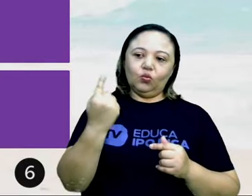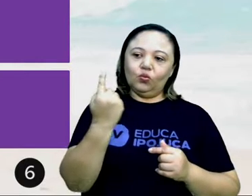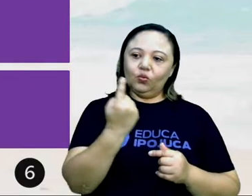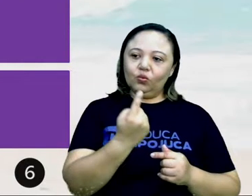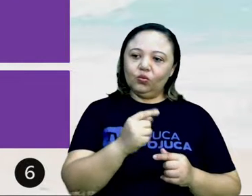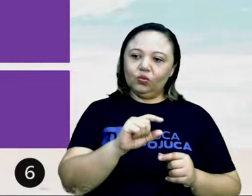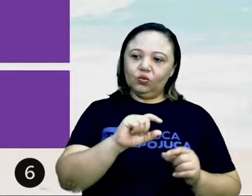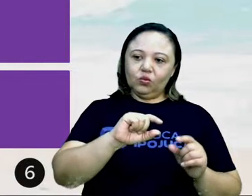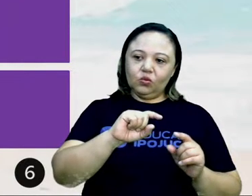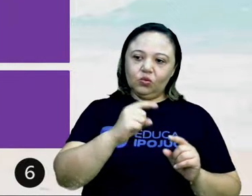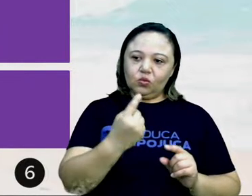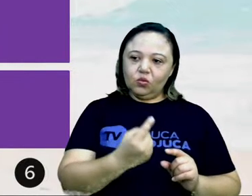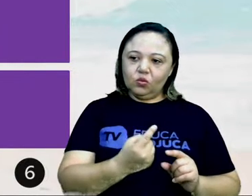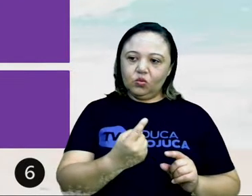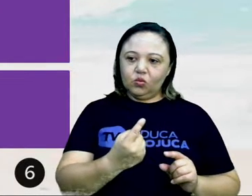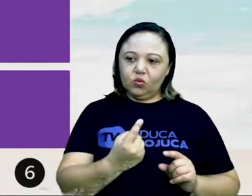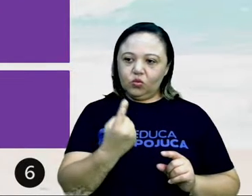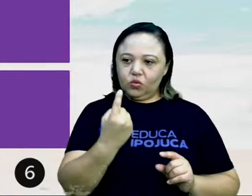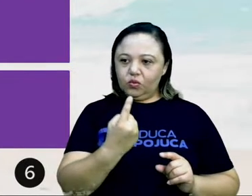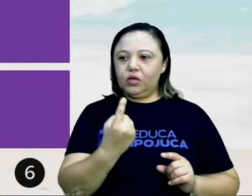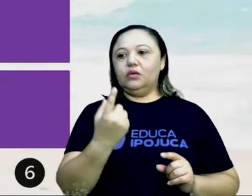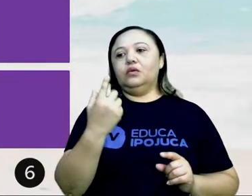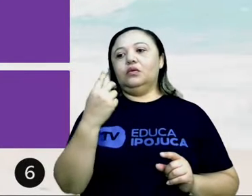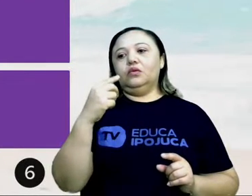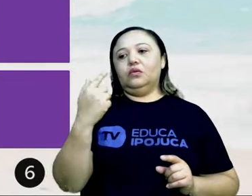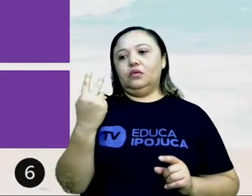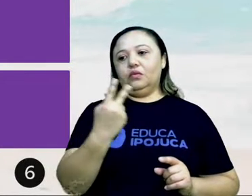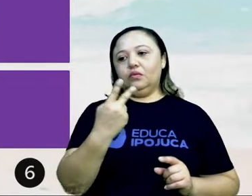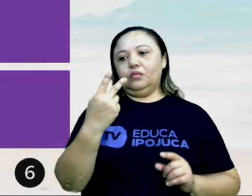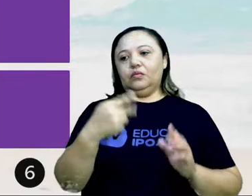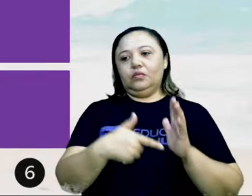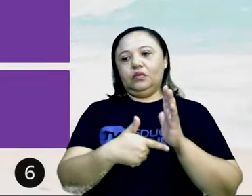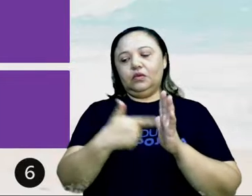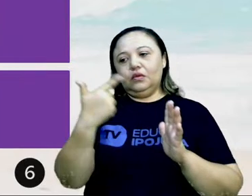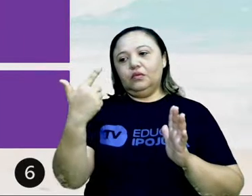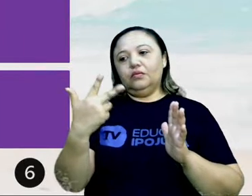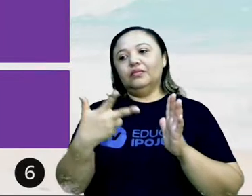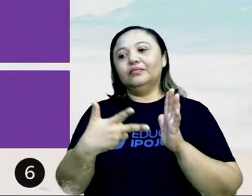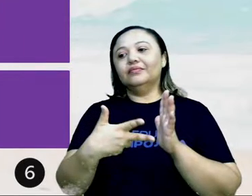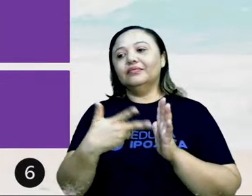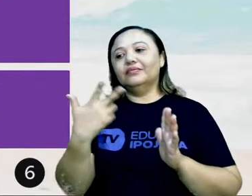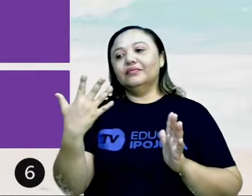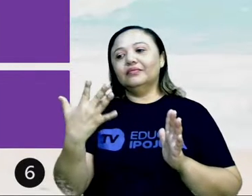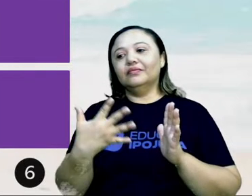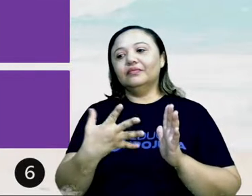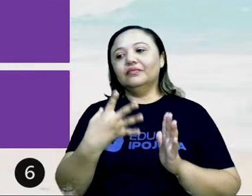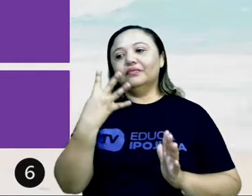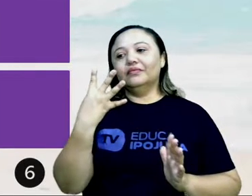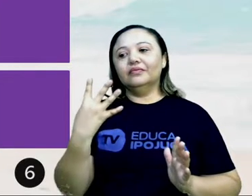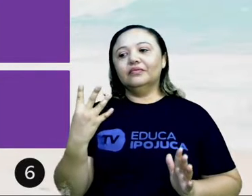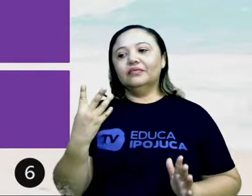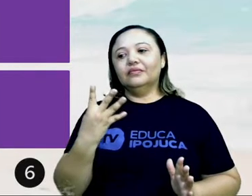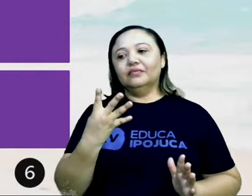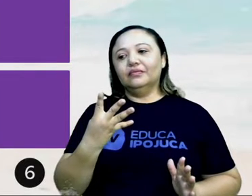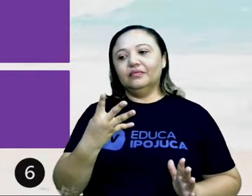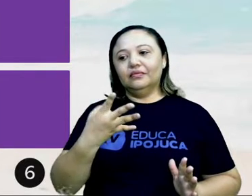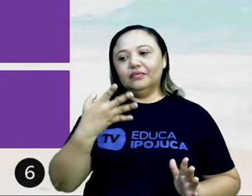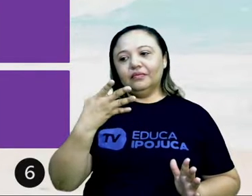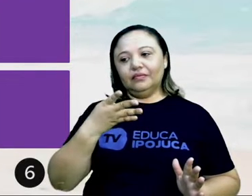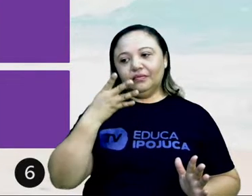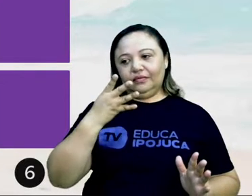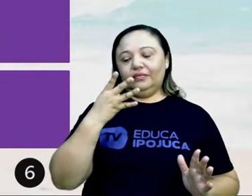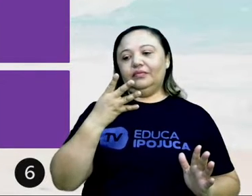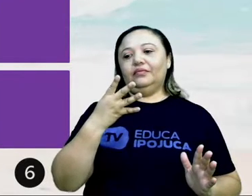nas colunas aqui, ó, primeira, segunda, terceira e quarta linha. Tá